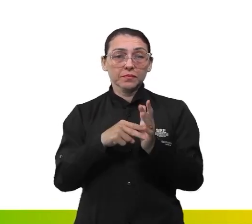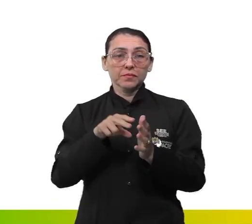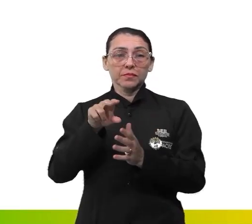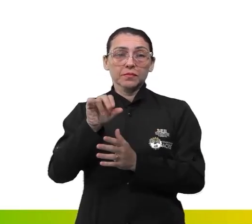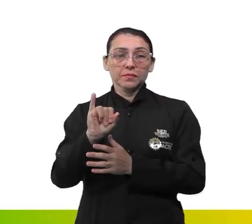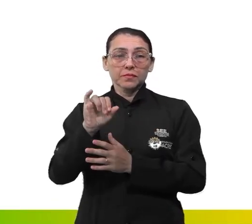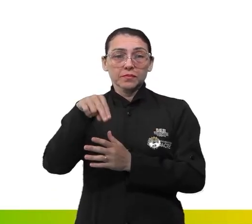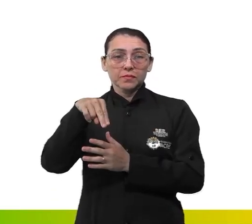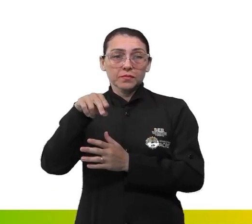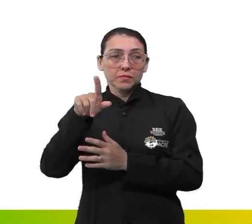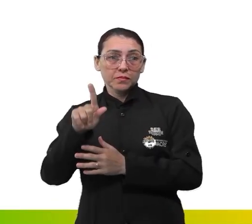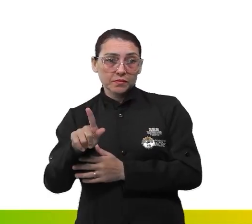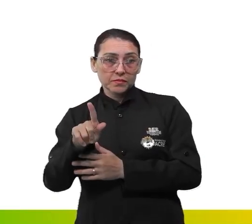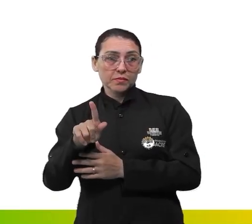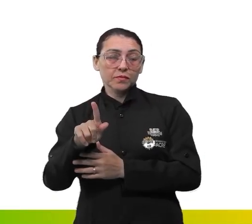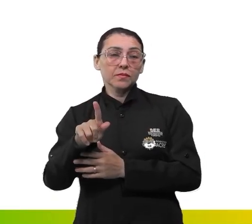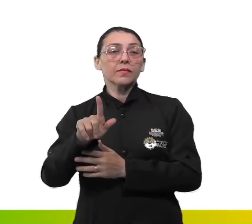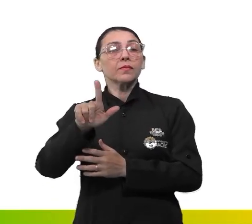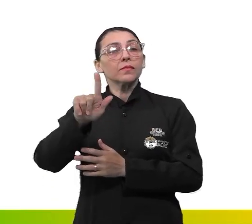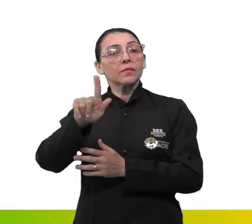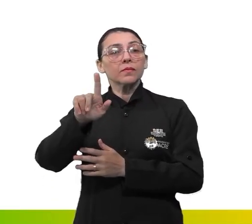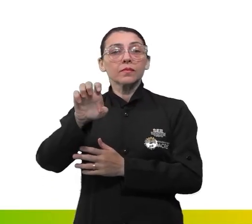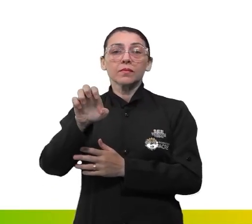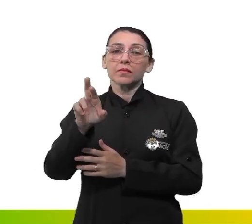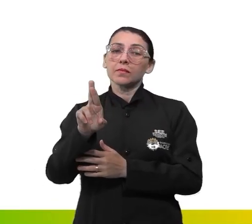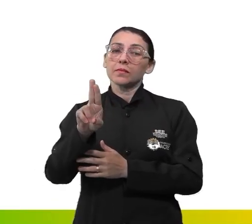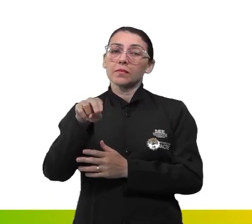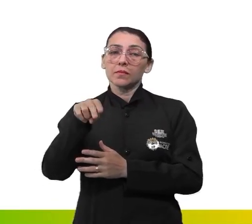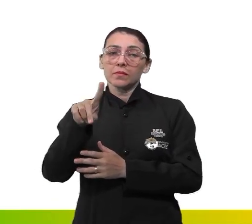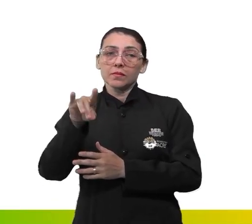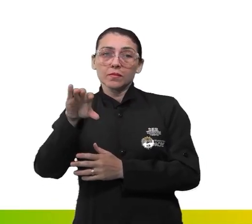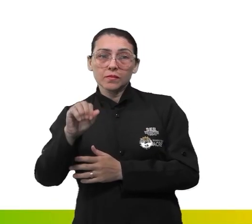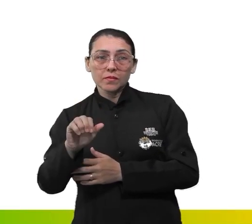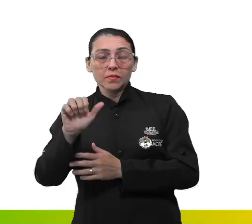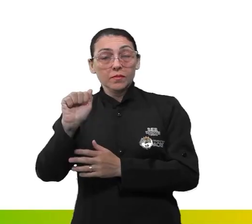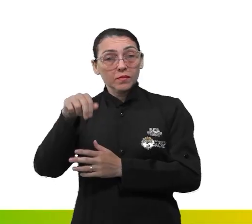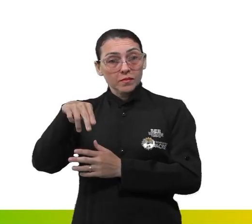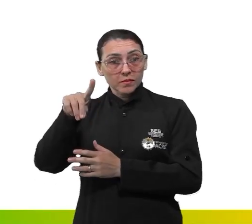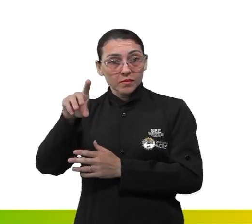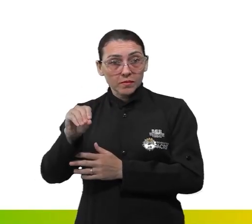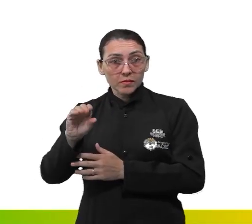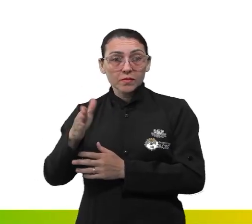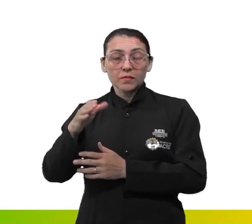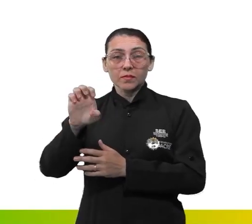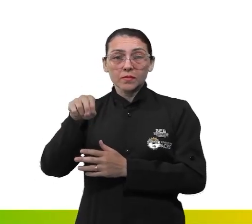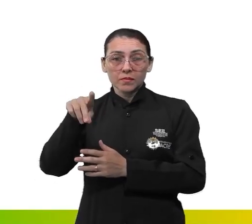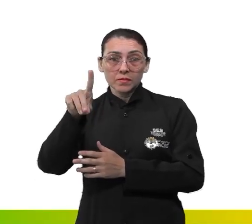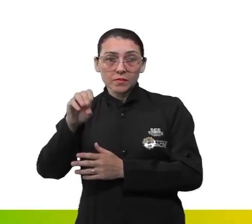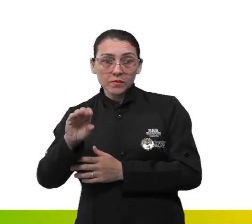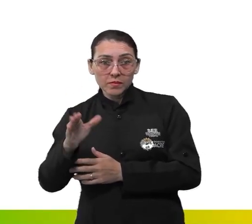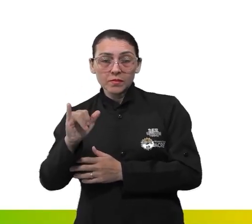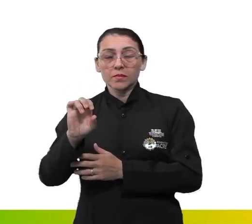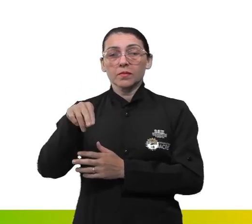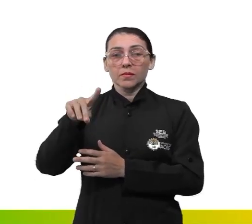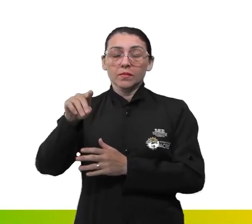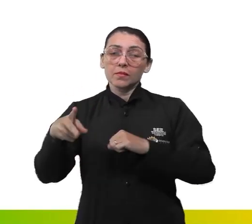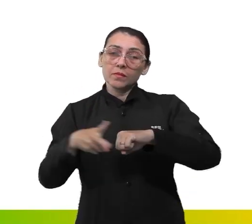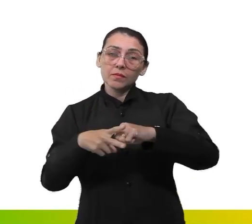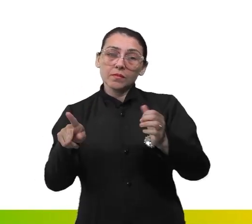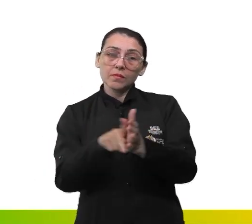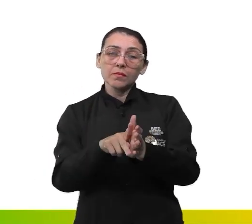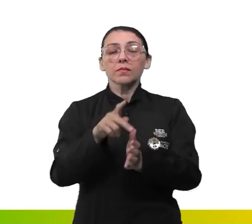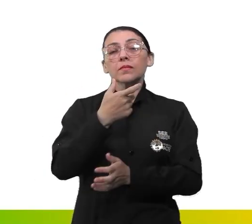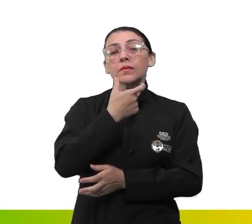o ing é o nosso gerúndio, ando, endo e indo dos verbos em português. Por